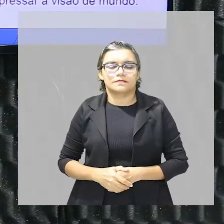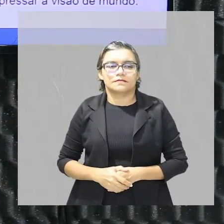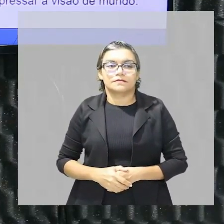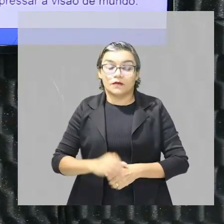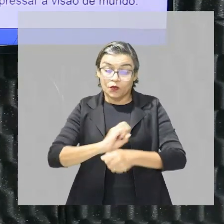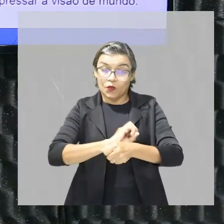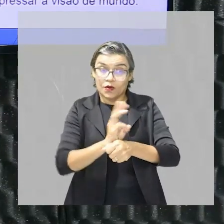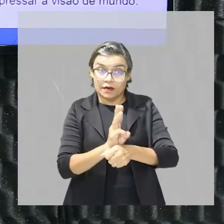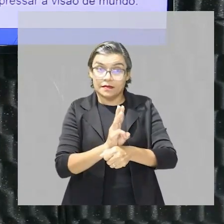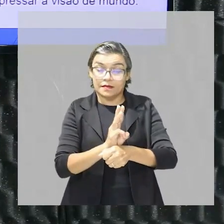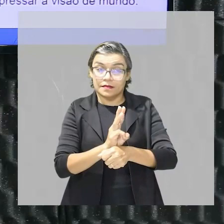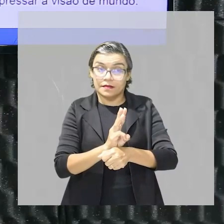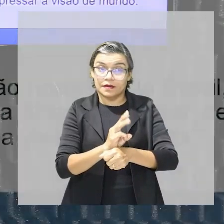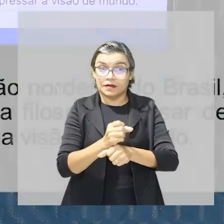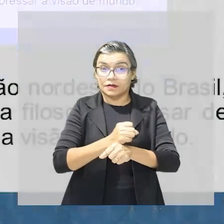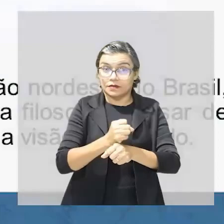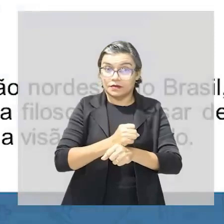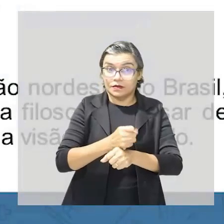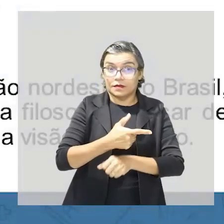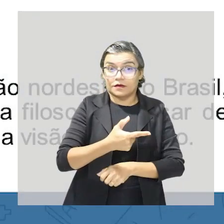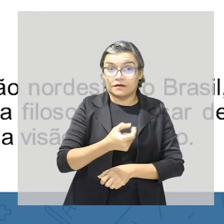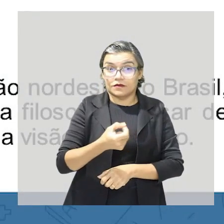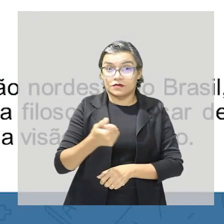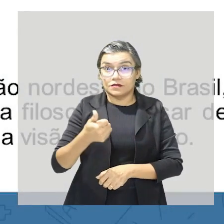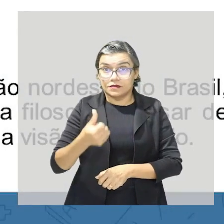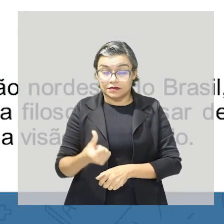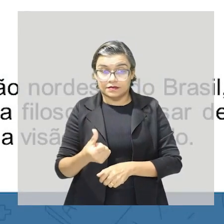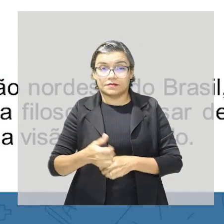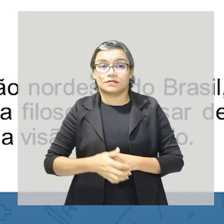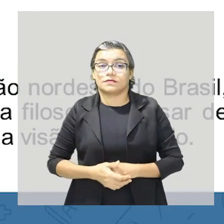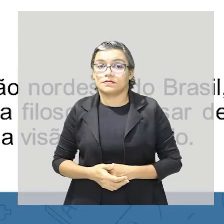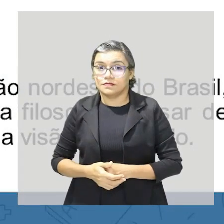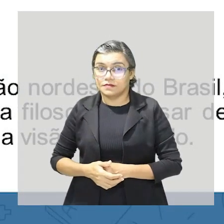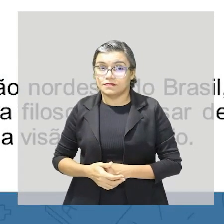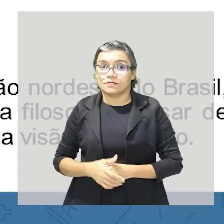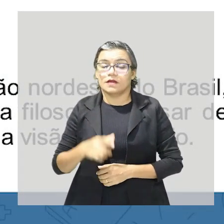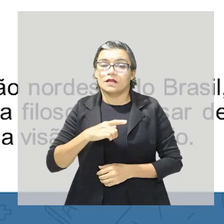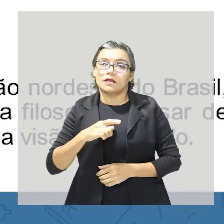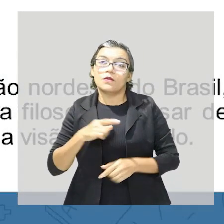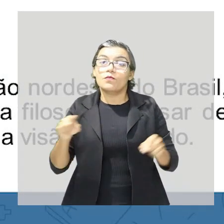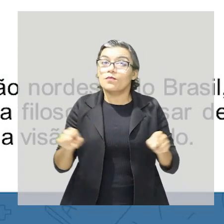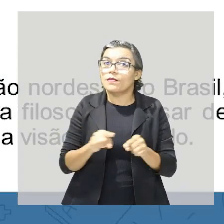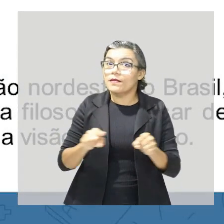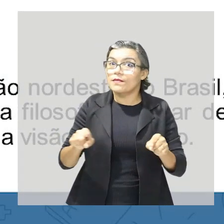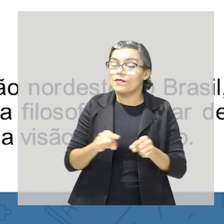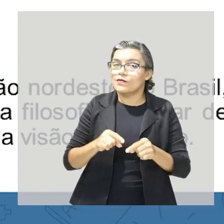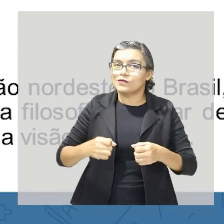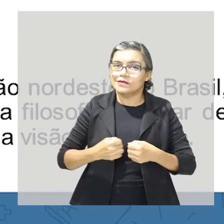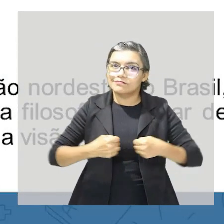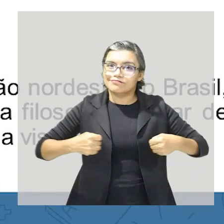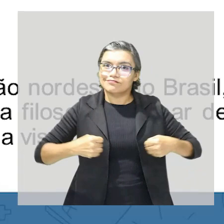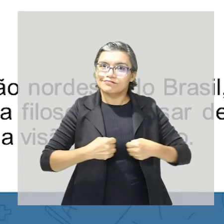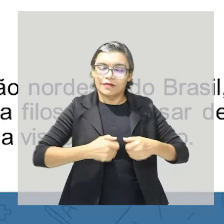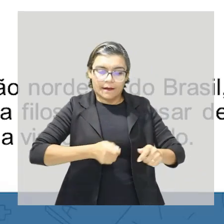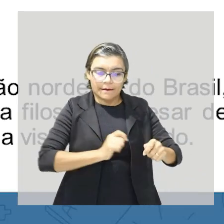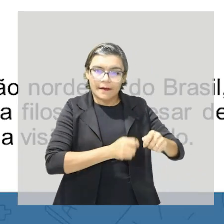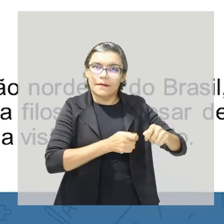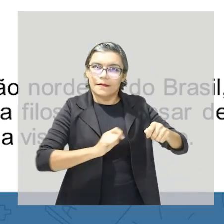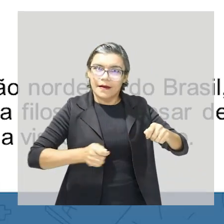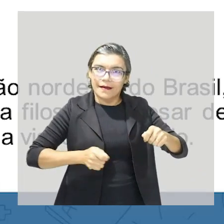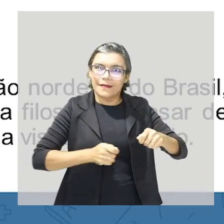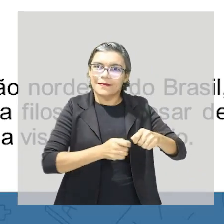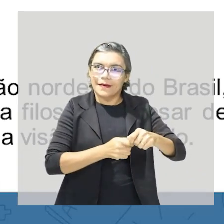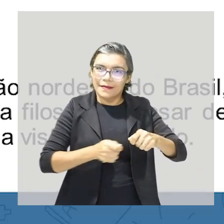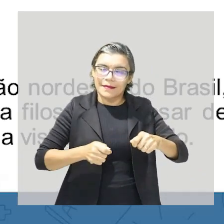lema texto de Asa Branca aí nós temos a música aqui né Muito bem conhecida